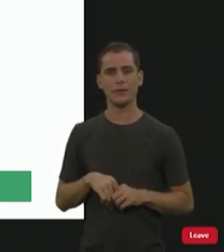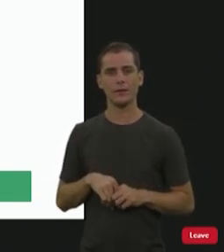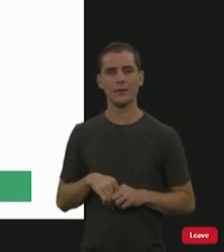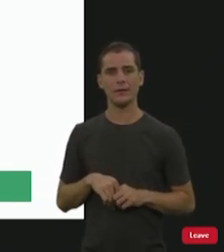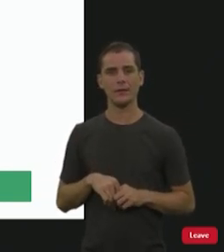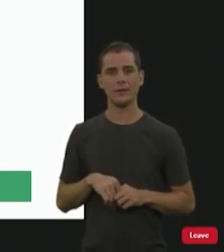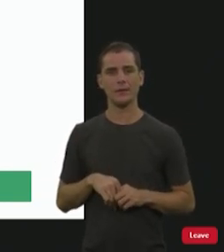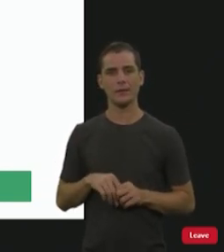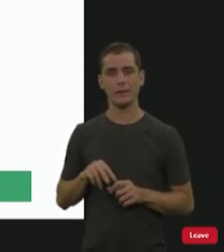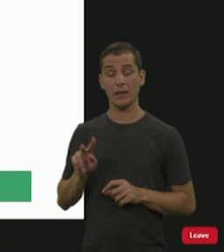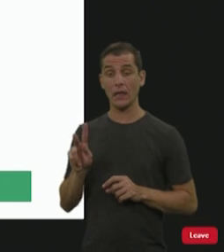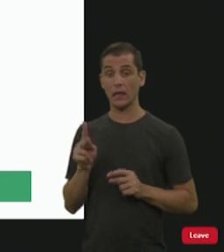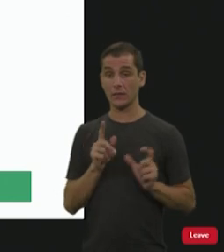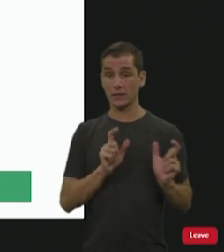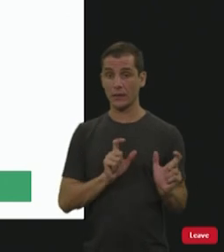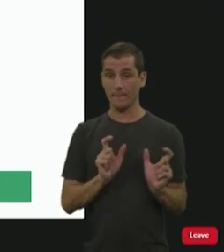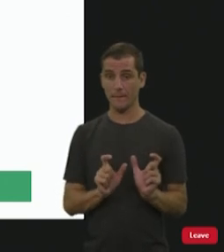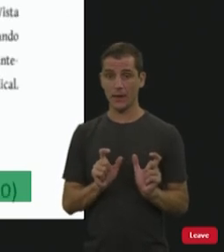hipoadiponectinemia.